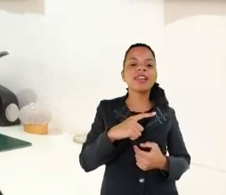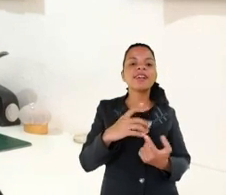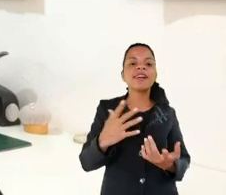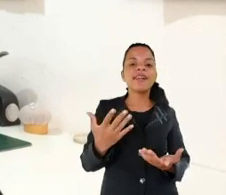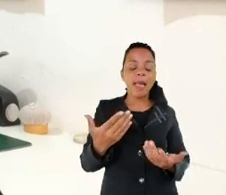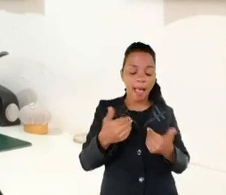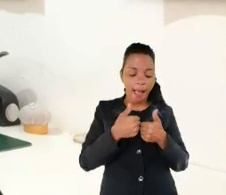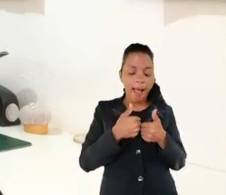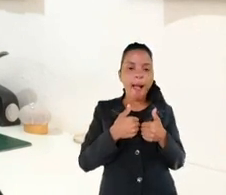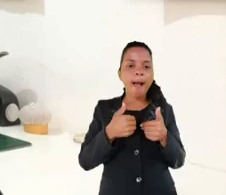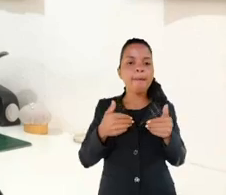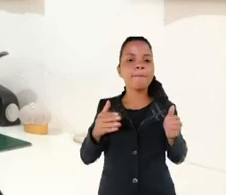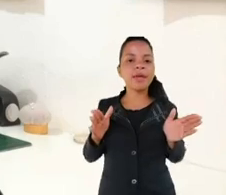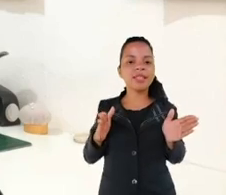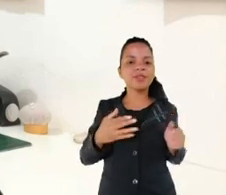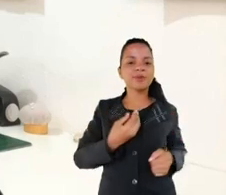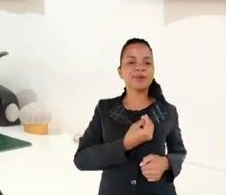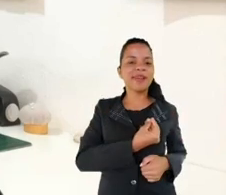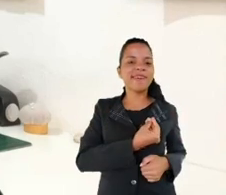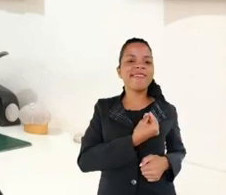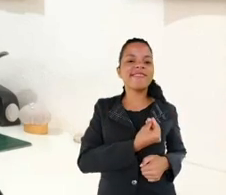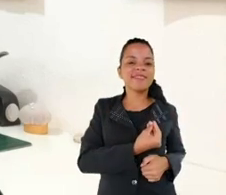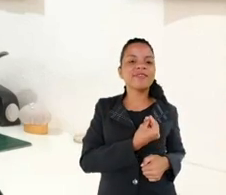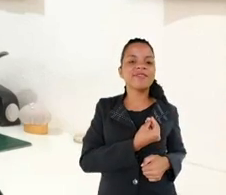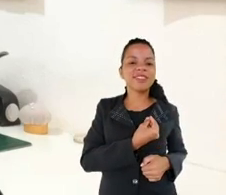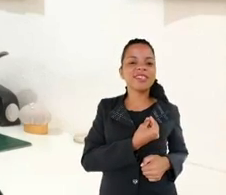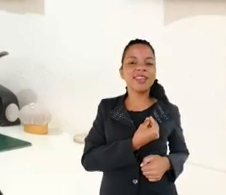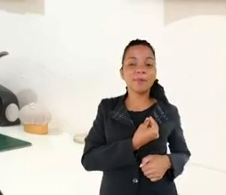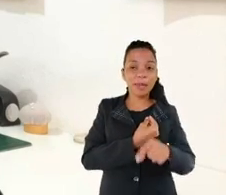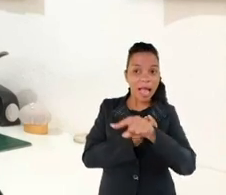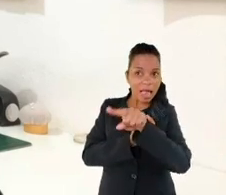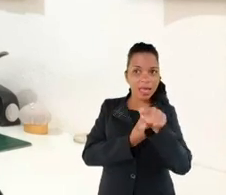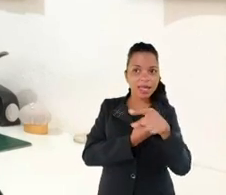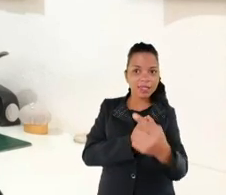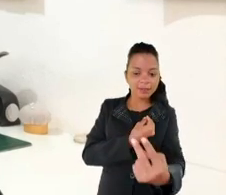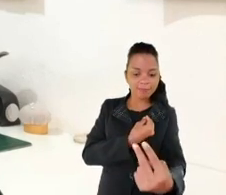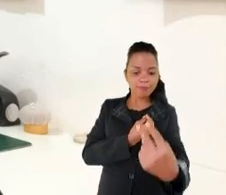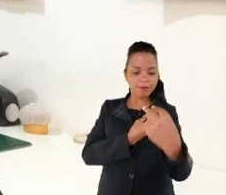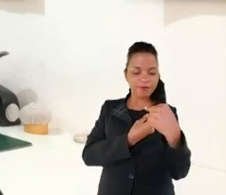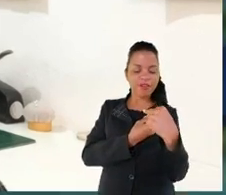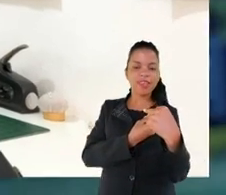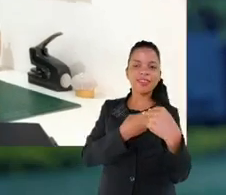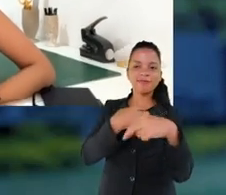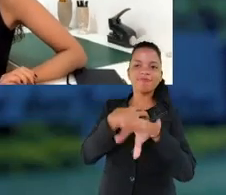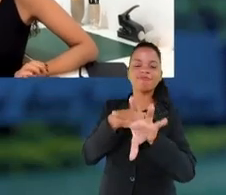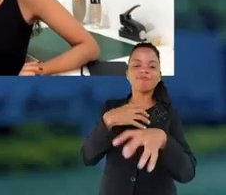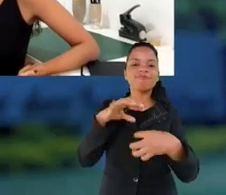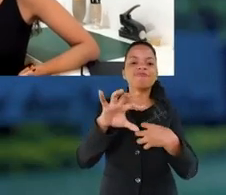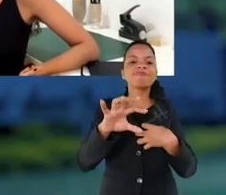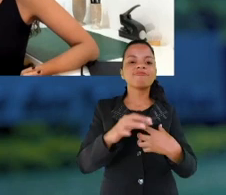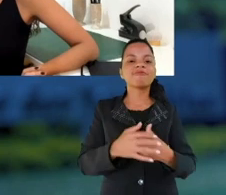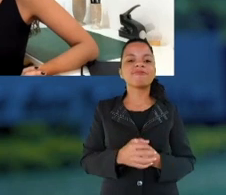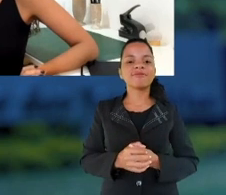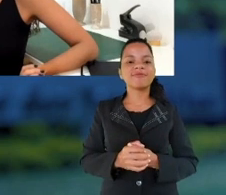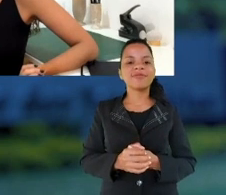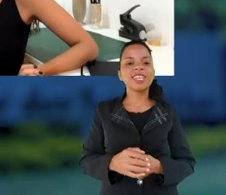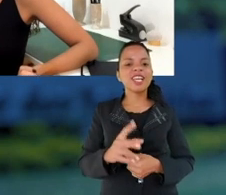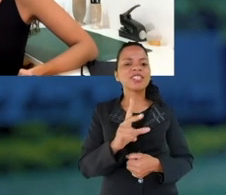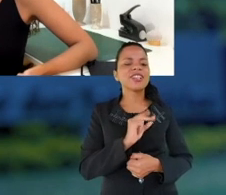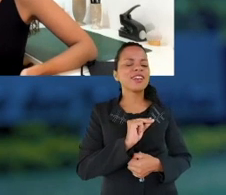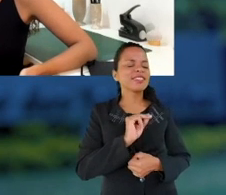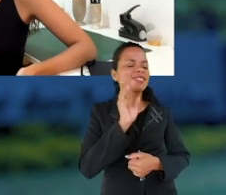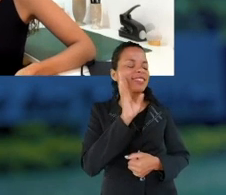de acabar se expondo mesmo para as pessoas conseguirem se identificar na obra, né? Ai, que legal, fiquei realmente emocionada